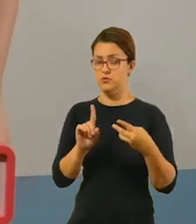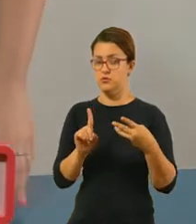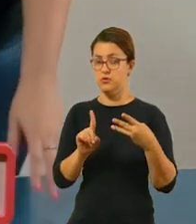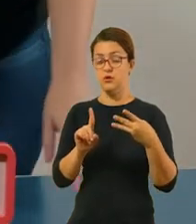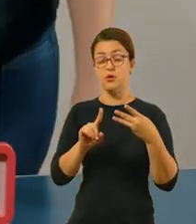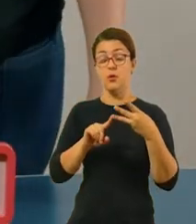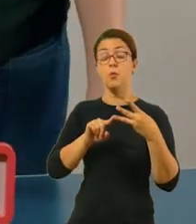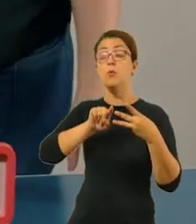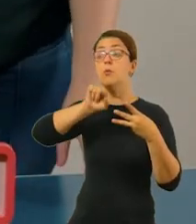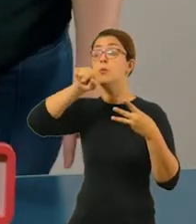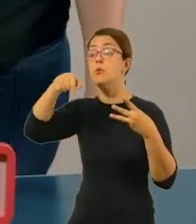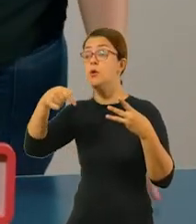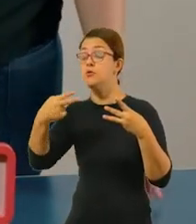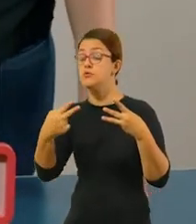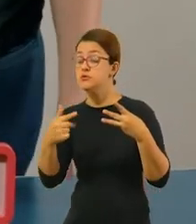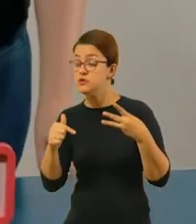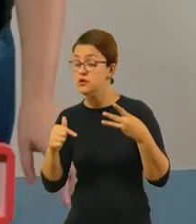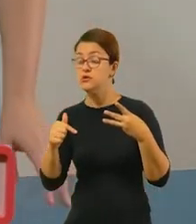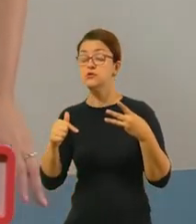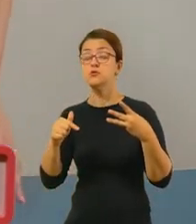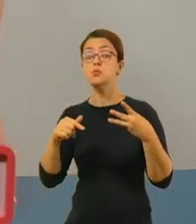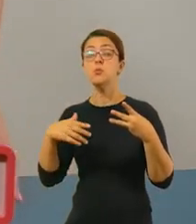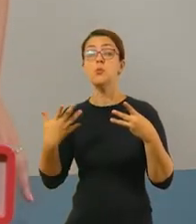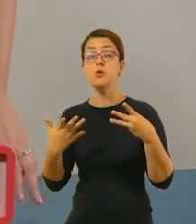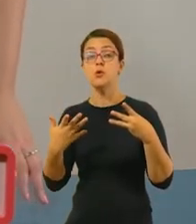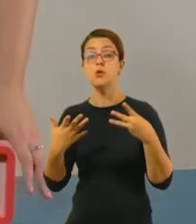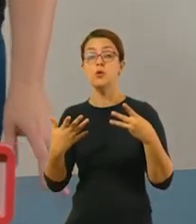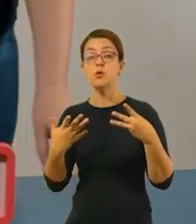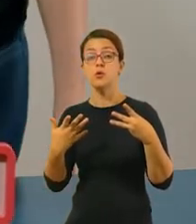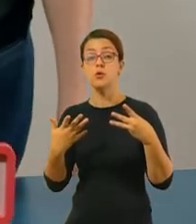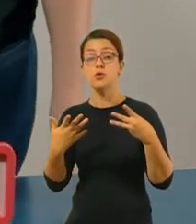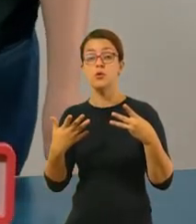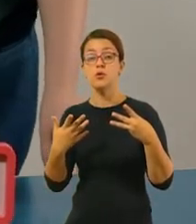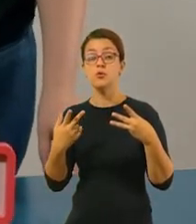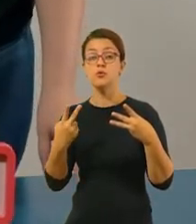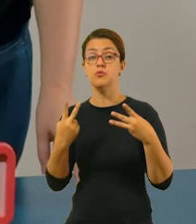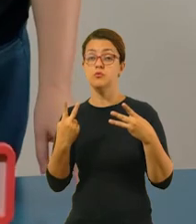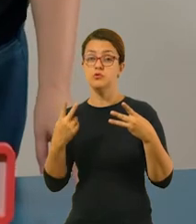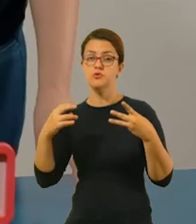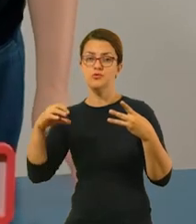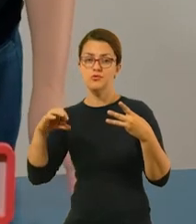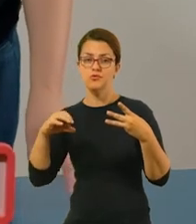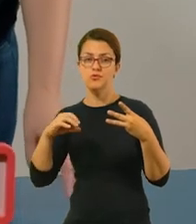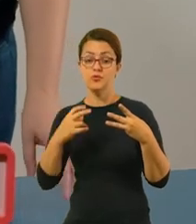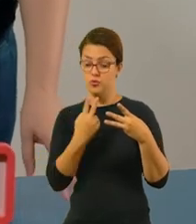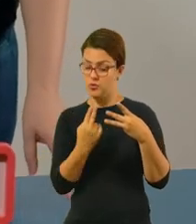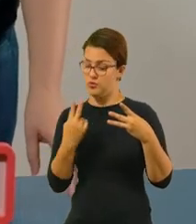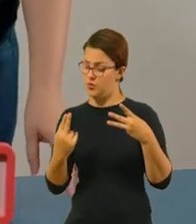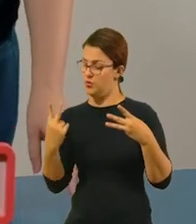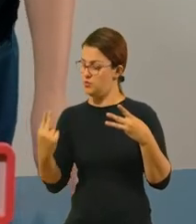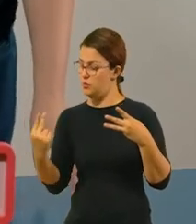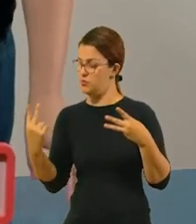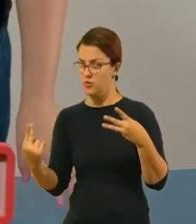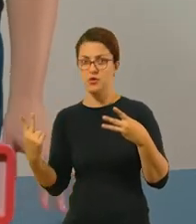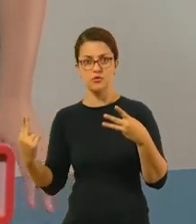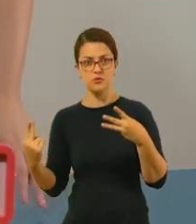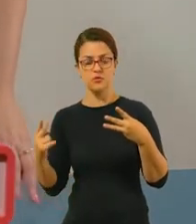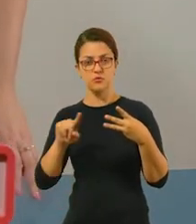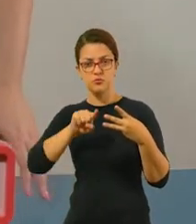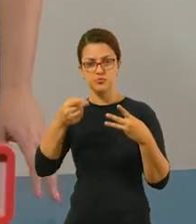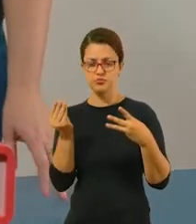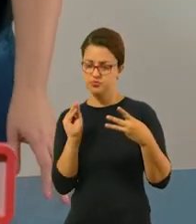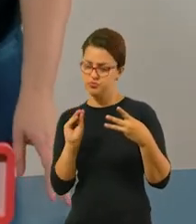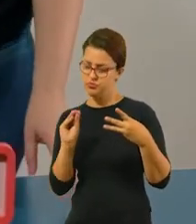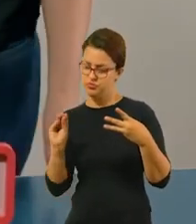aqui. Então, o próximo número é 27. Depois do 27, o próximo que está ali é 29. Ou seja, está de 2 em 2.